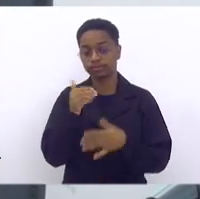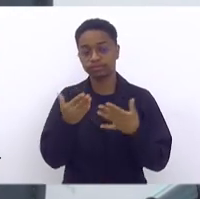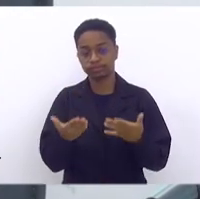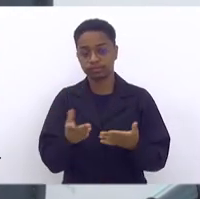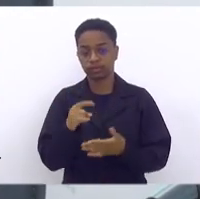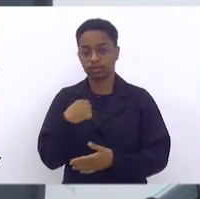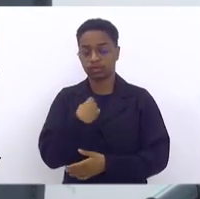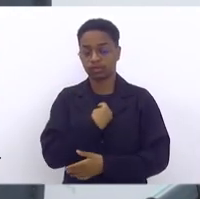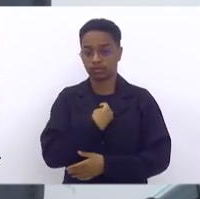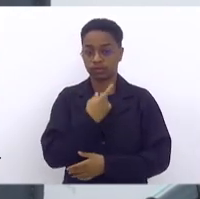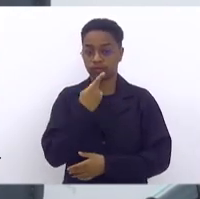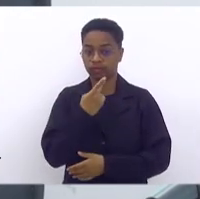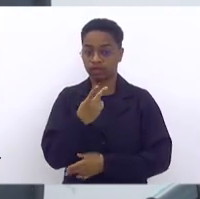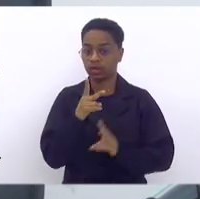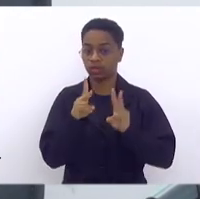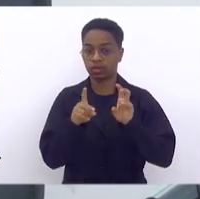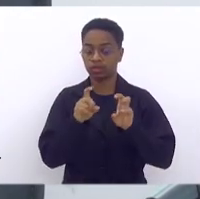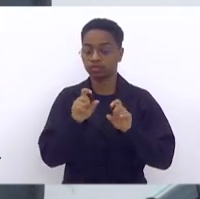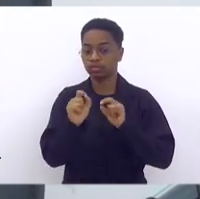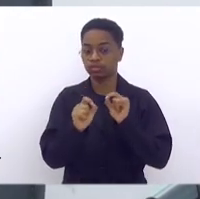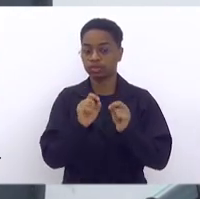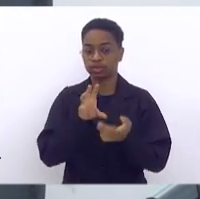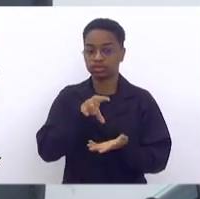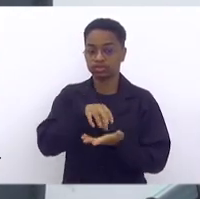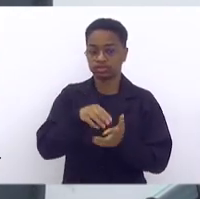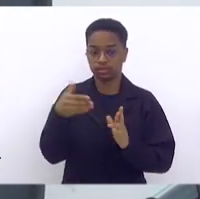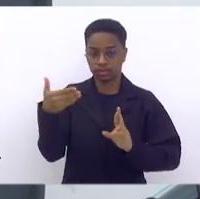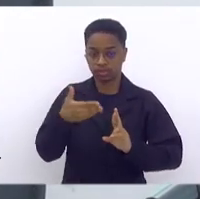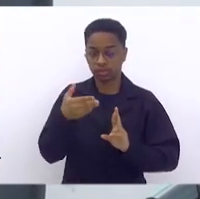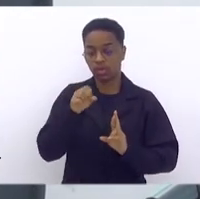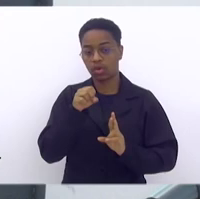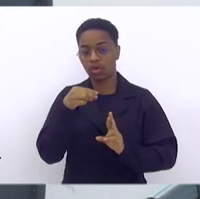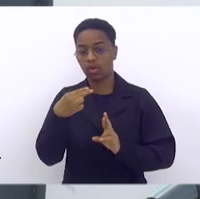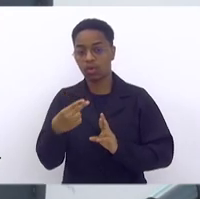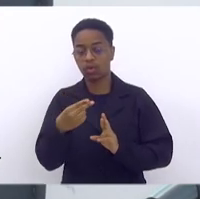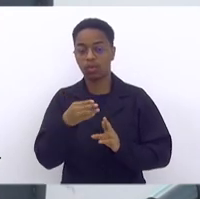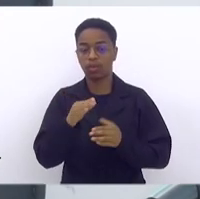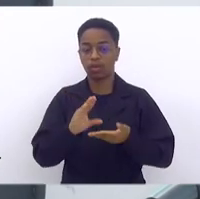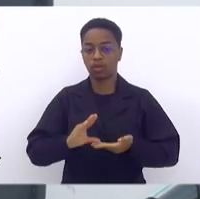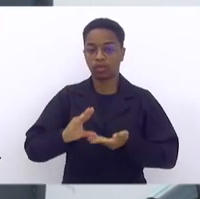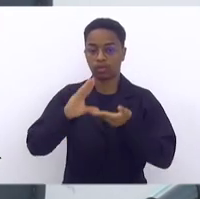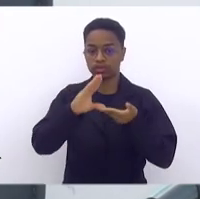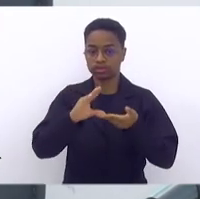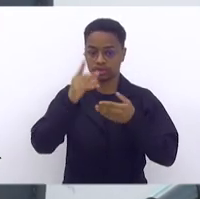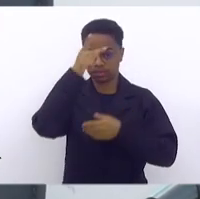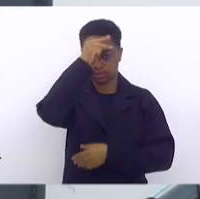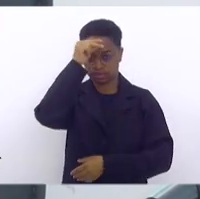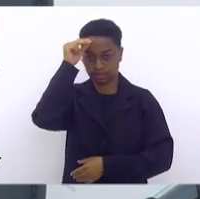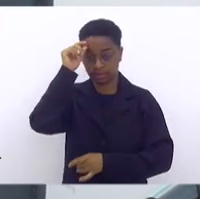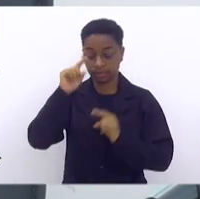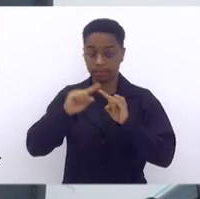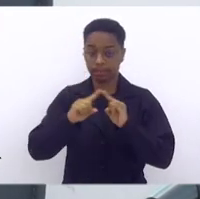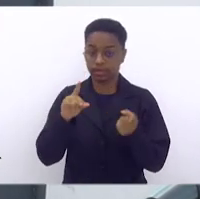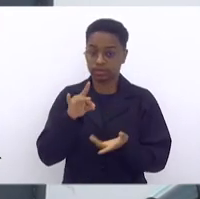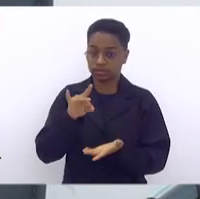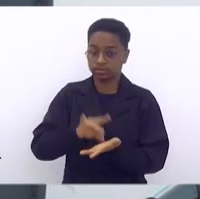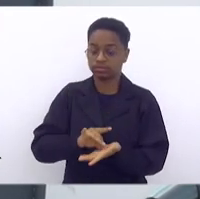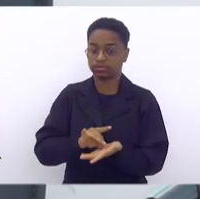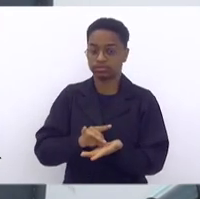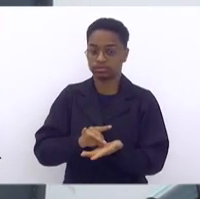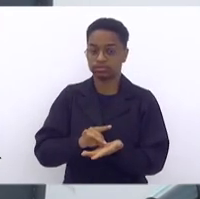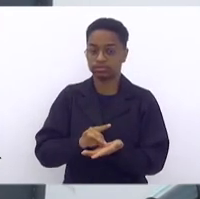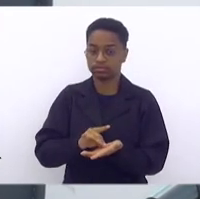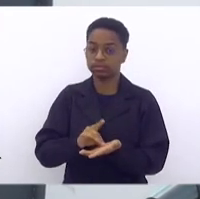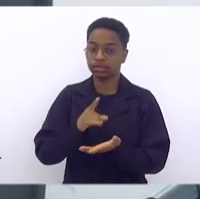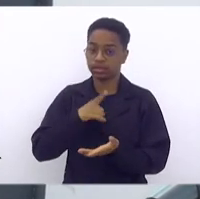estar falando de um centro de referência, pode estar falando do Conselho Municipal, mas o fato é que há